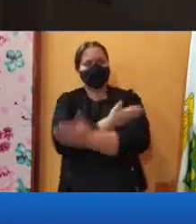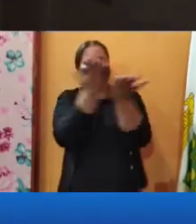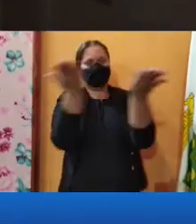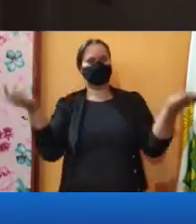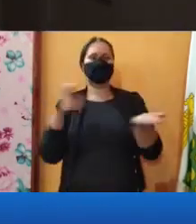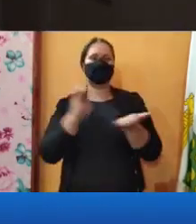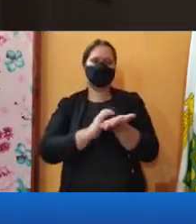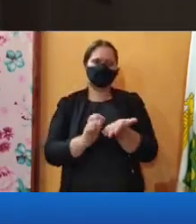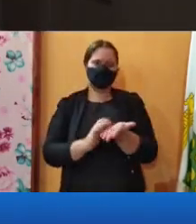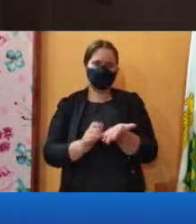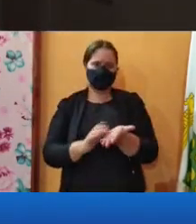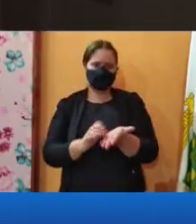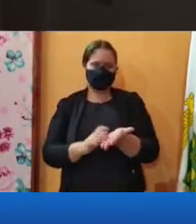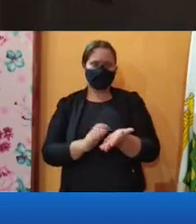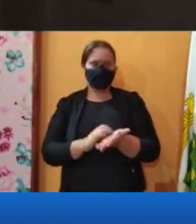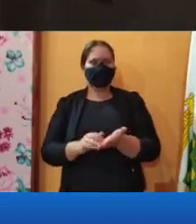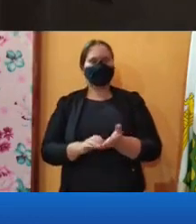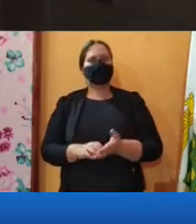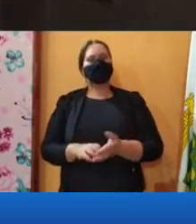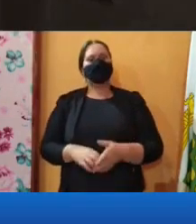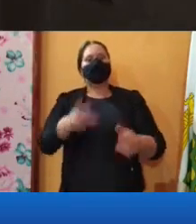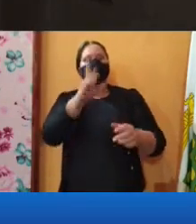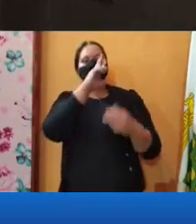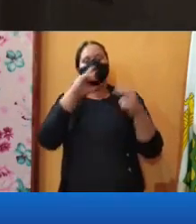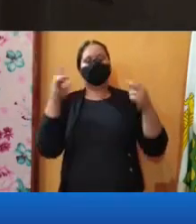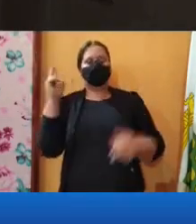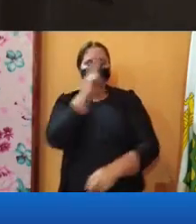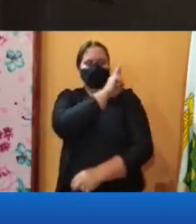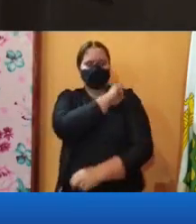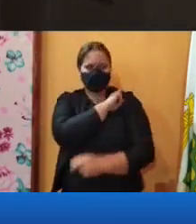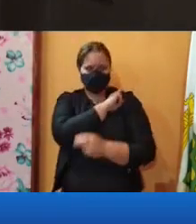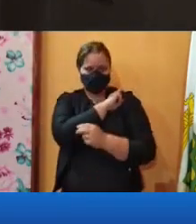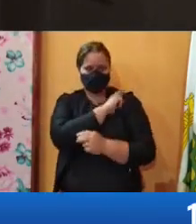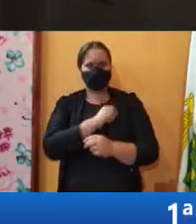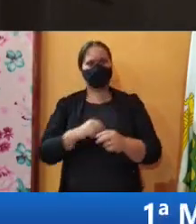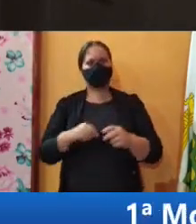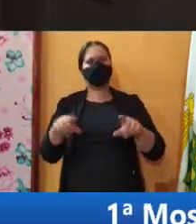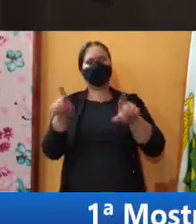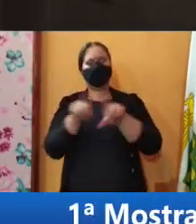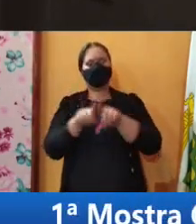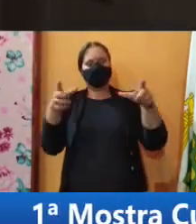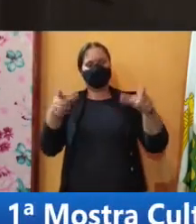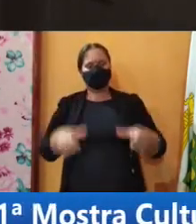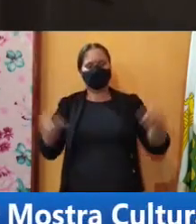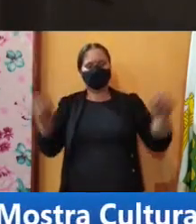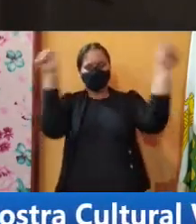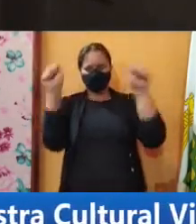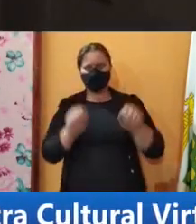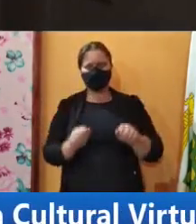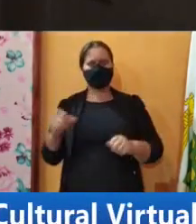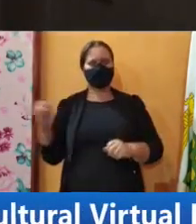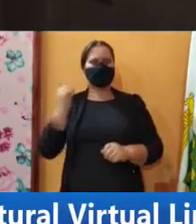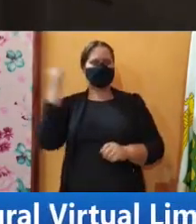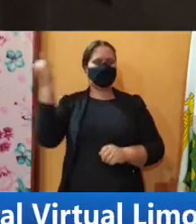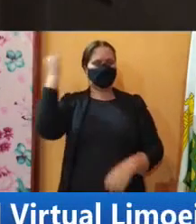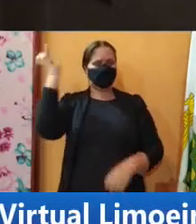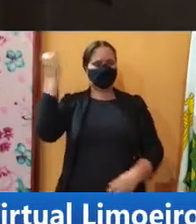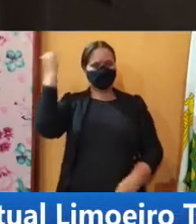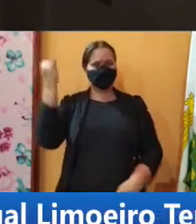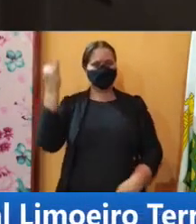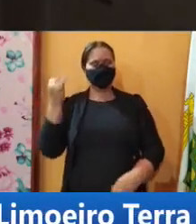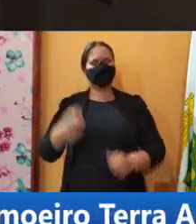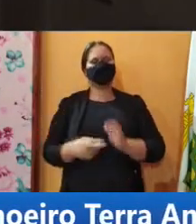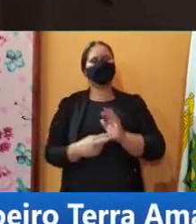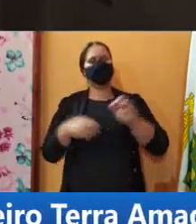secretários, Fábio André, que nos recebe hoje, abre as portas do galpão, e os principais, as estrelas da noite,